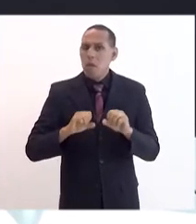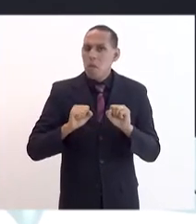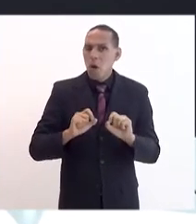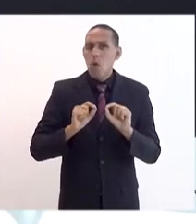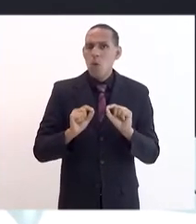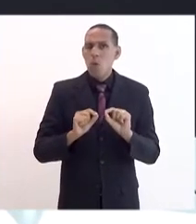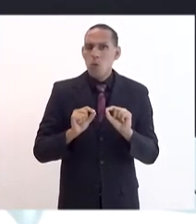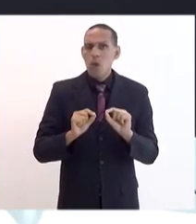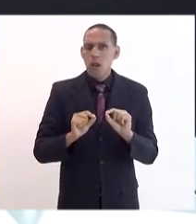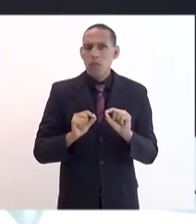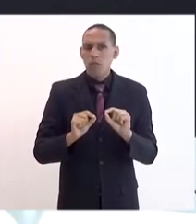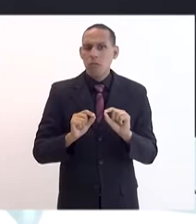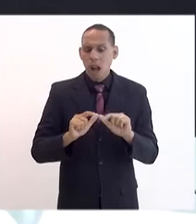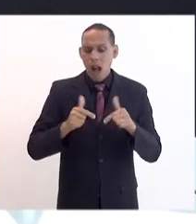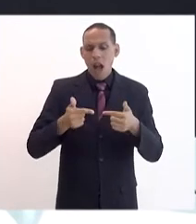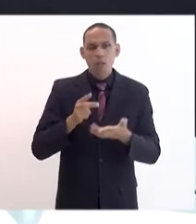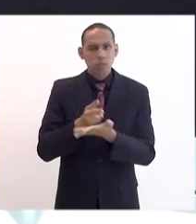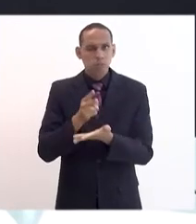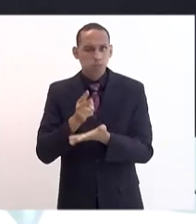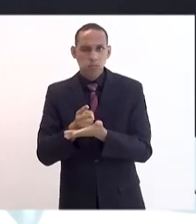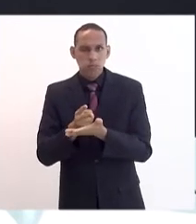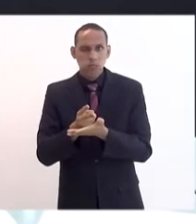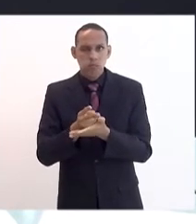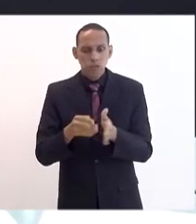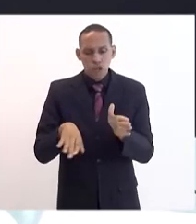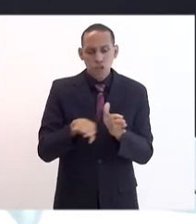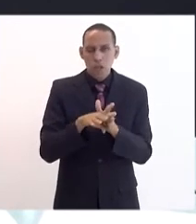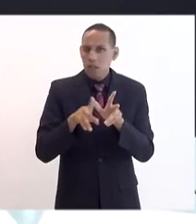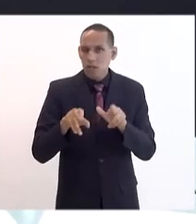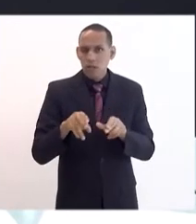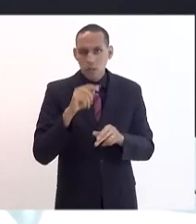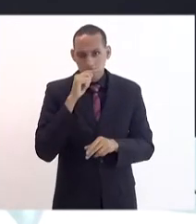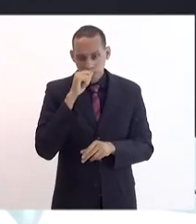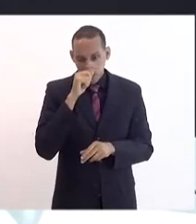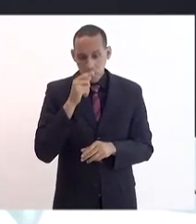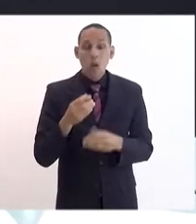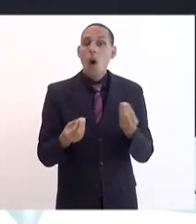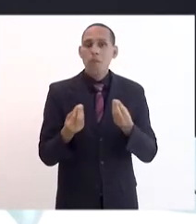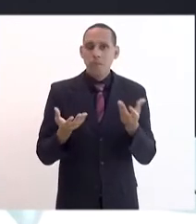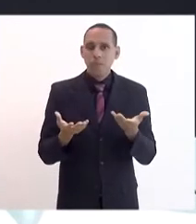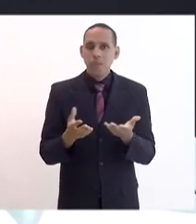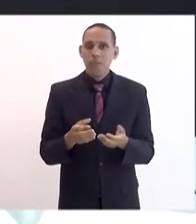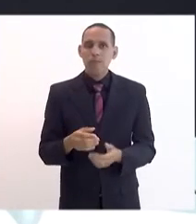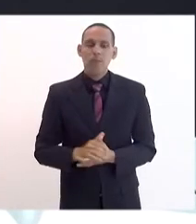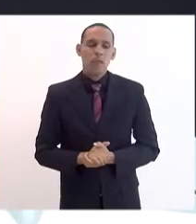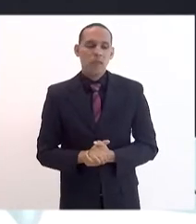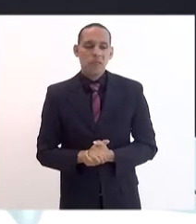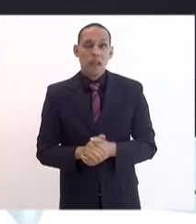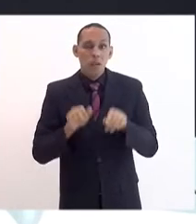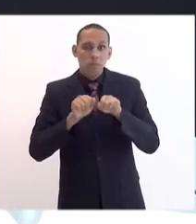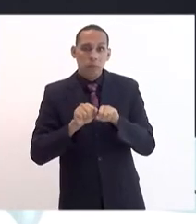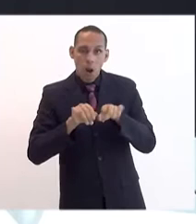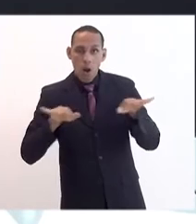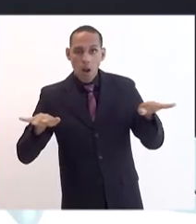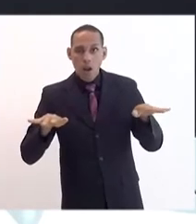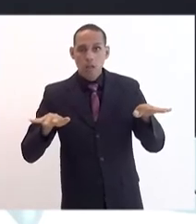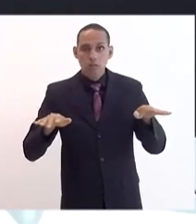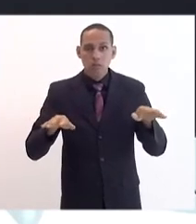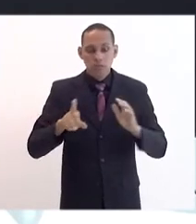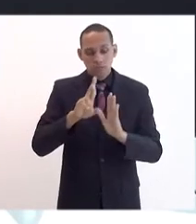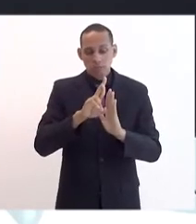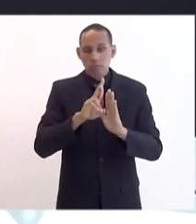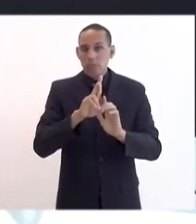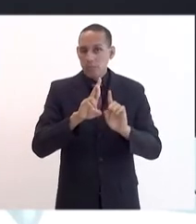que ela tivesse chegado. Na medida que ela foi distribuída para um